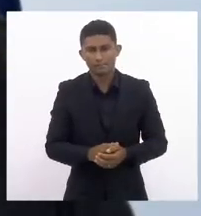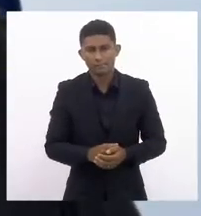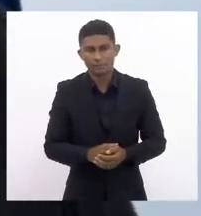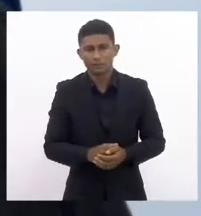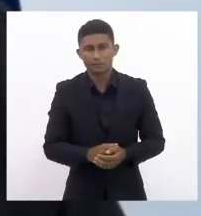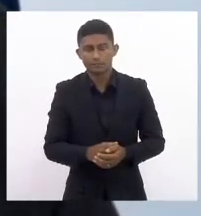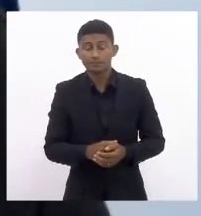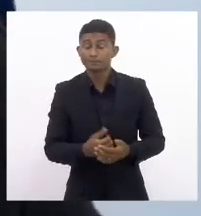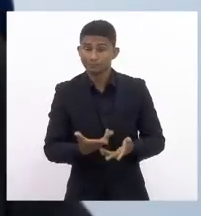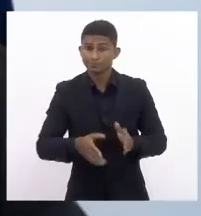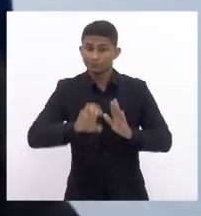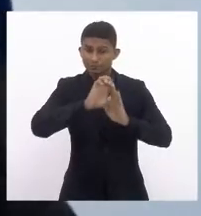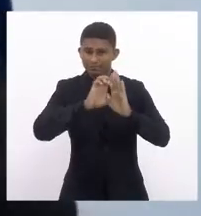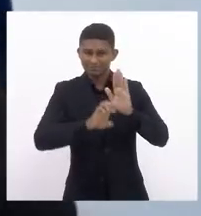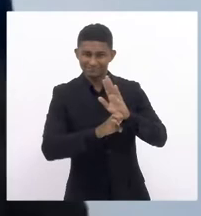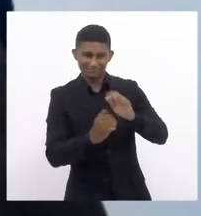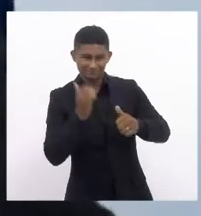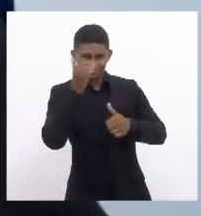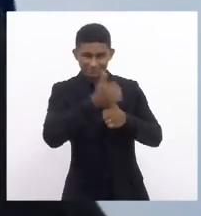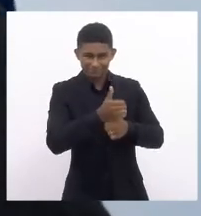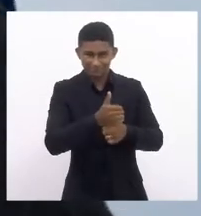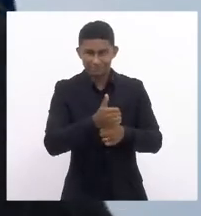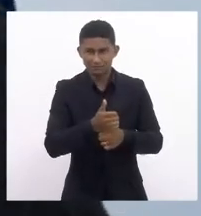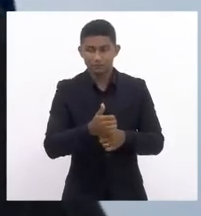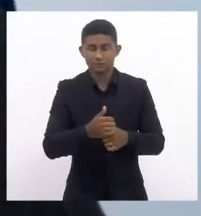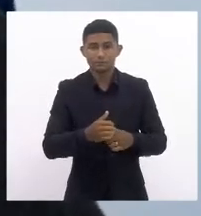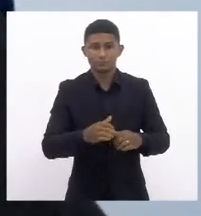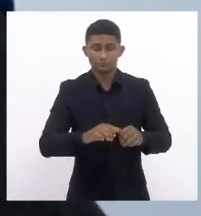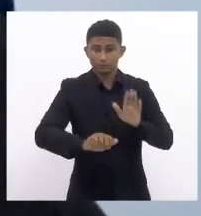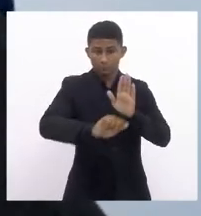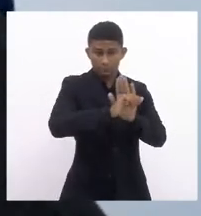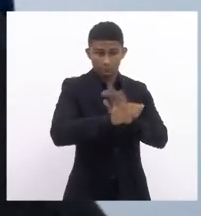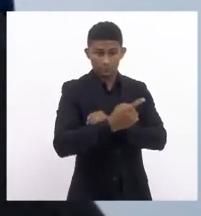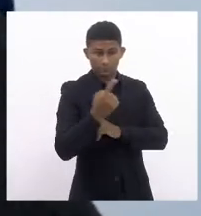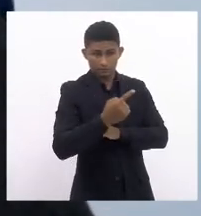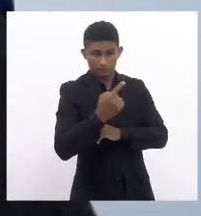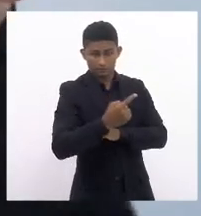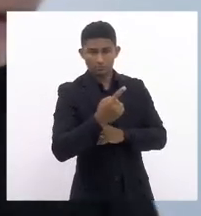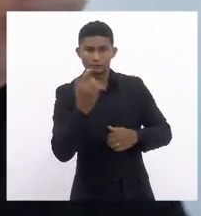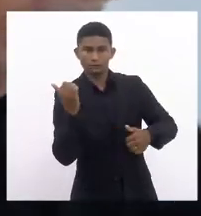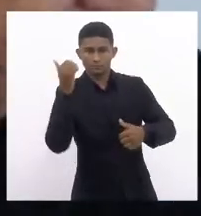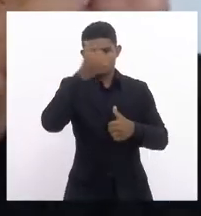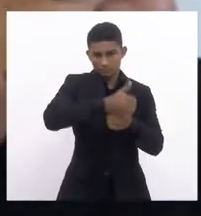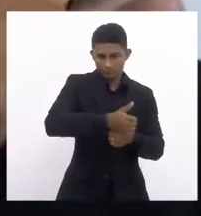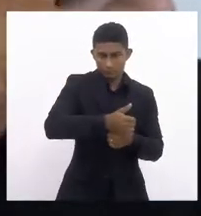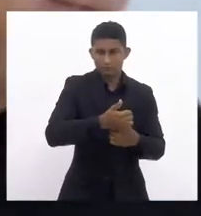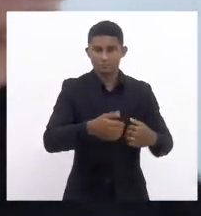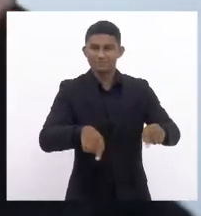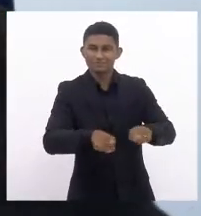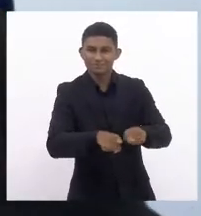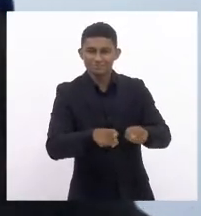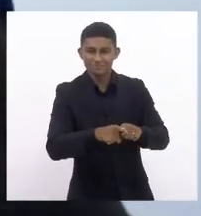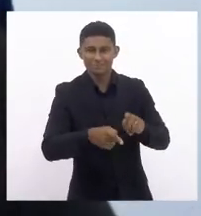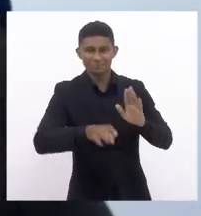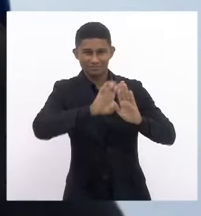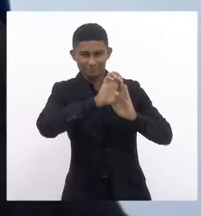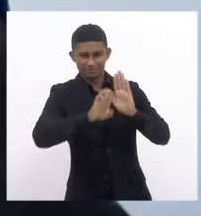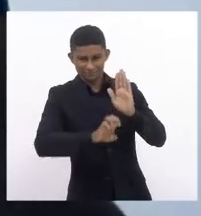Emenda supressiva, suprima-se o artigo número 1º do projeto, e a emenda